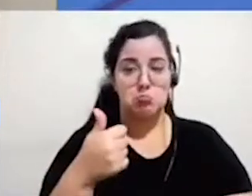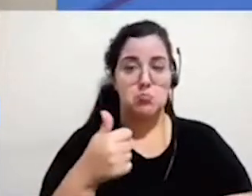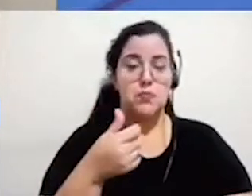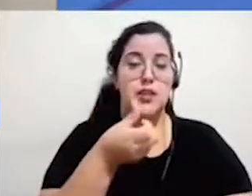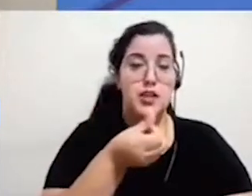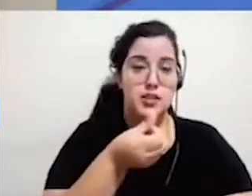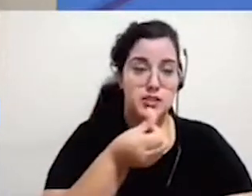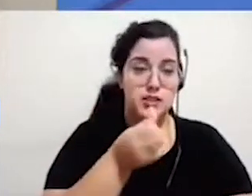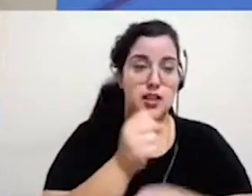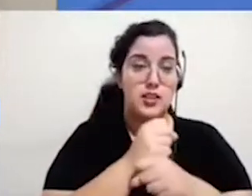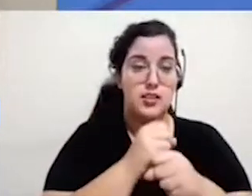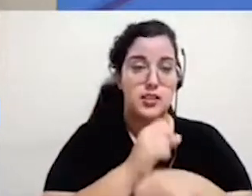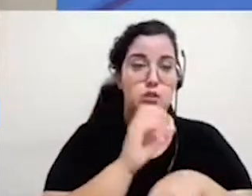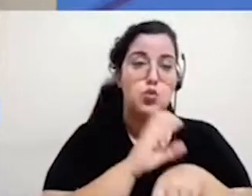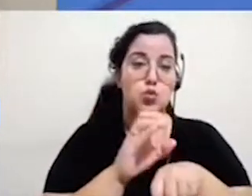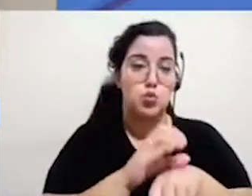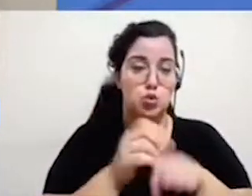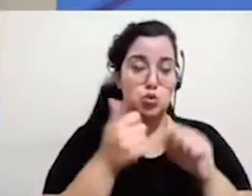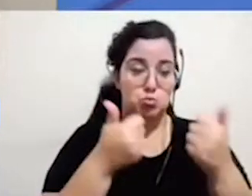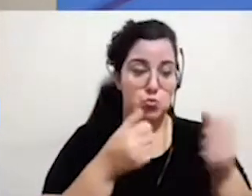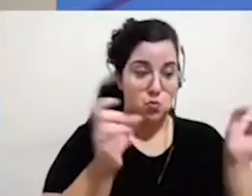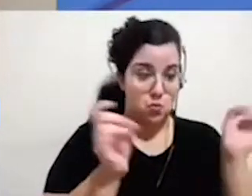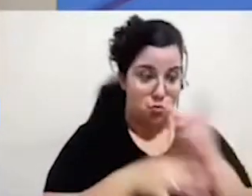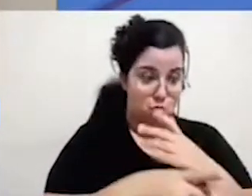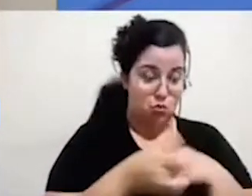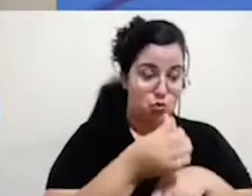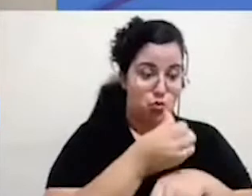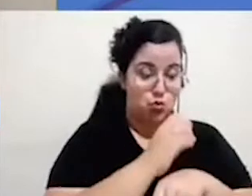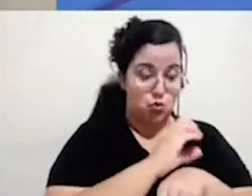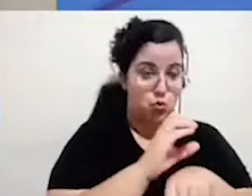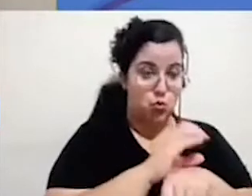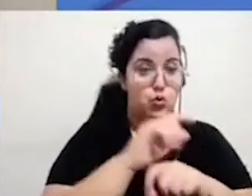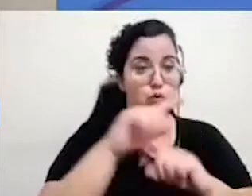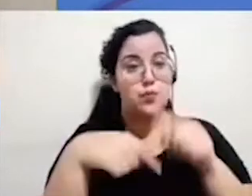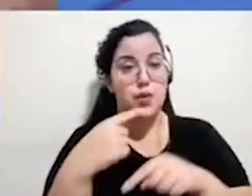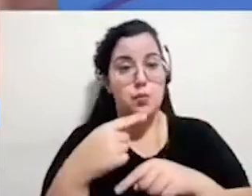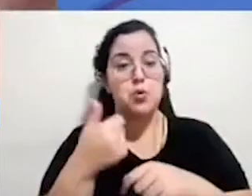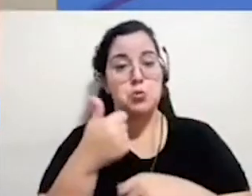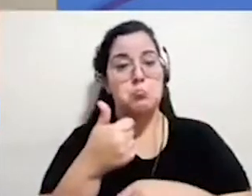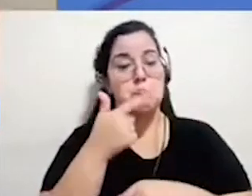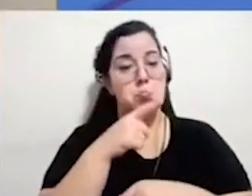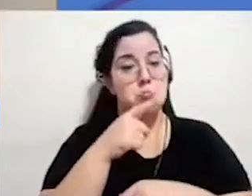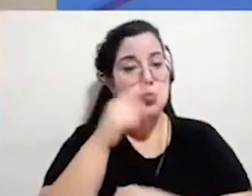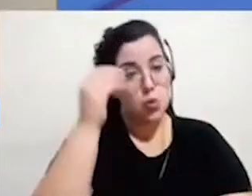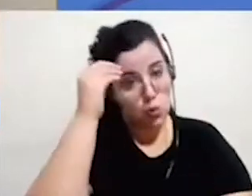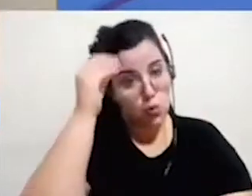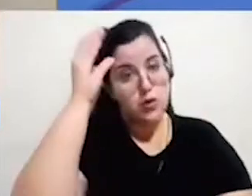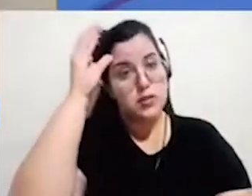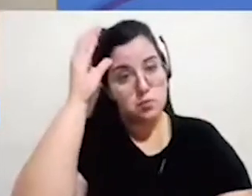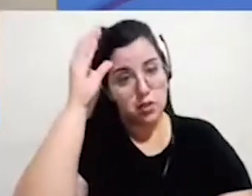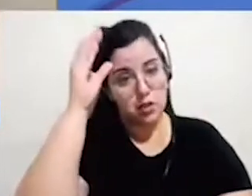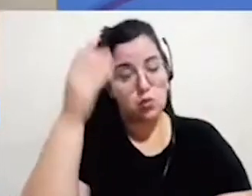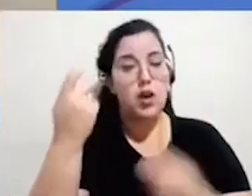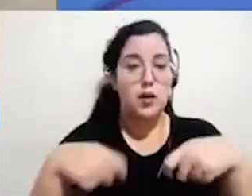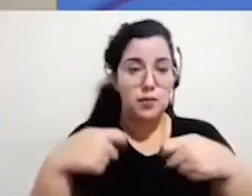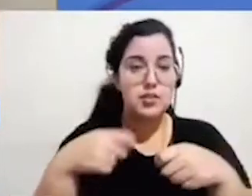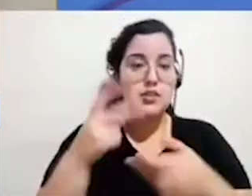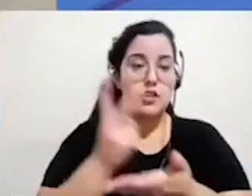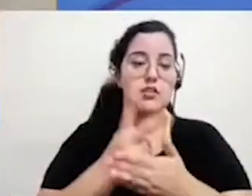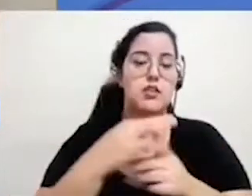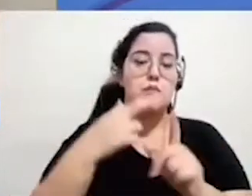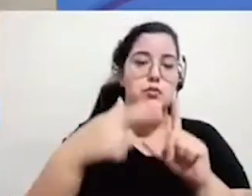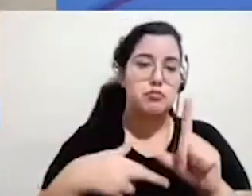da faculdade de medicina, quando ele saía da faculdade de medicina, tinha uma porcentagem do conhecimento dele que precisava ser atualizado,